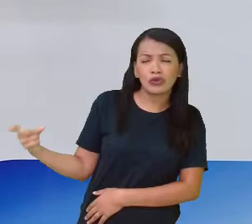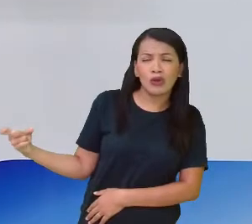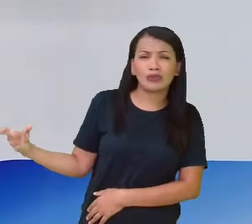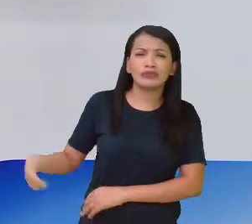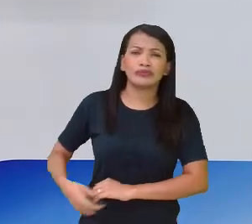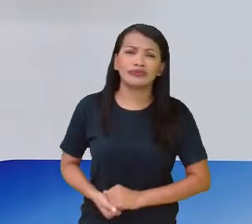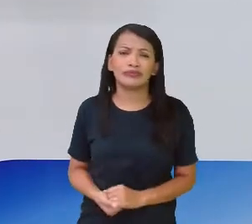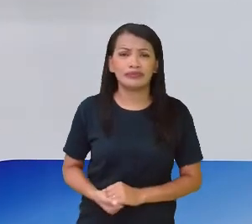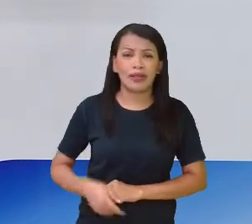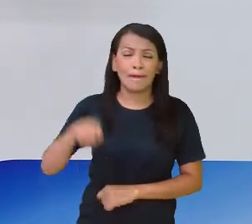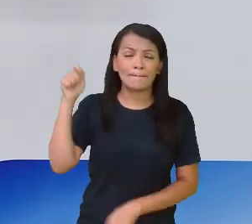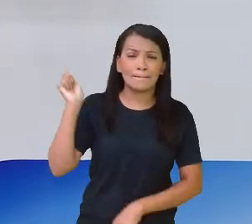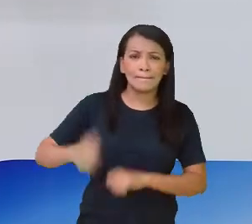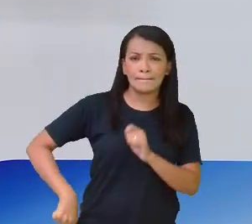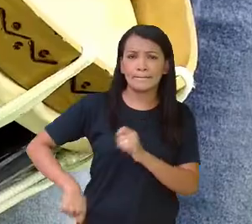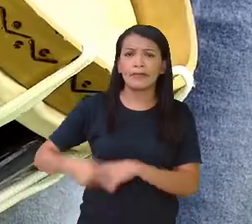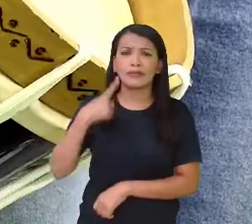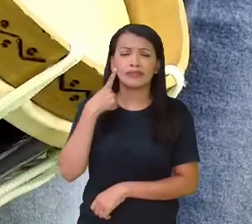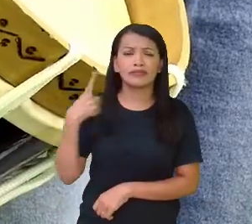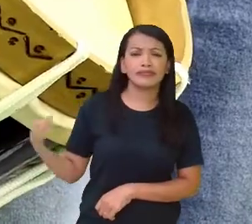né?